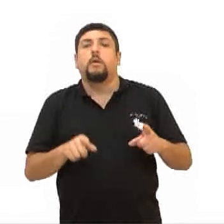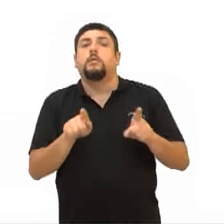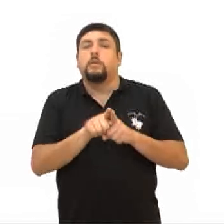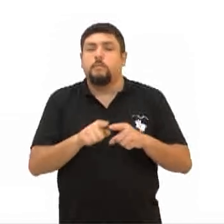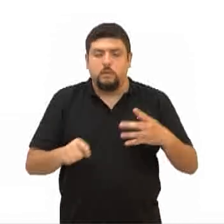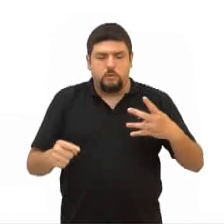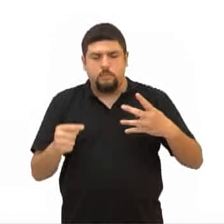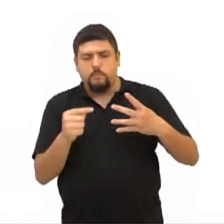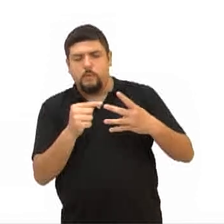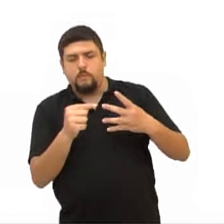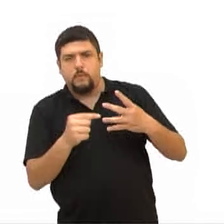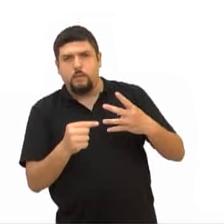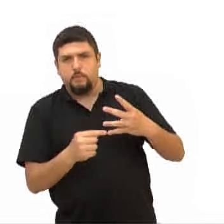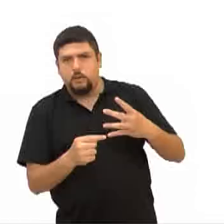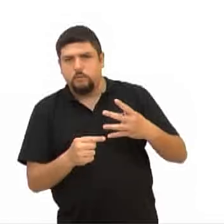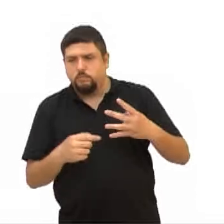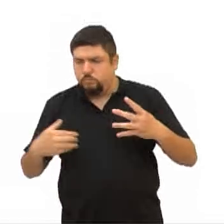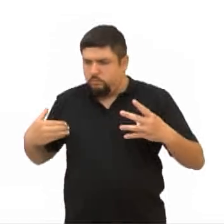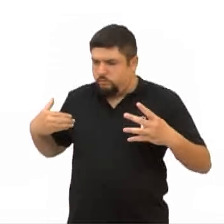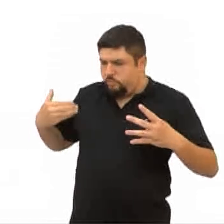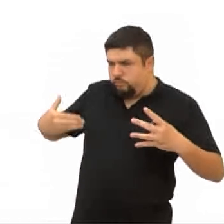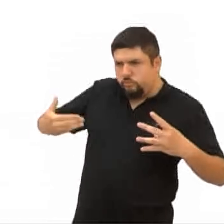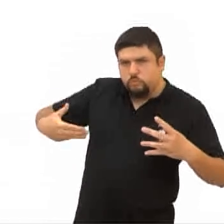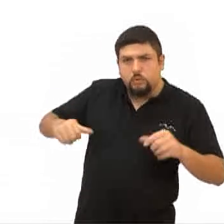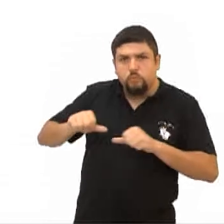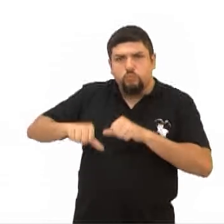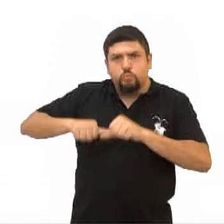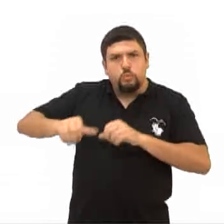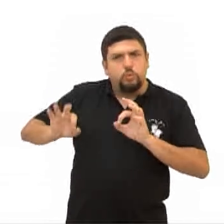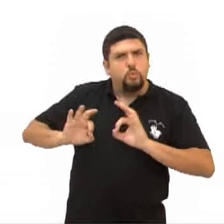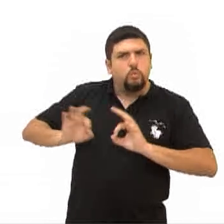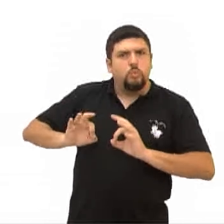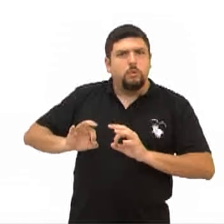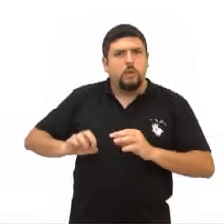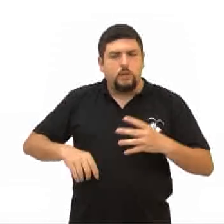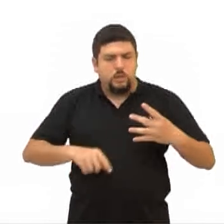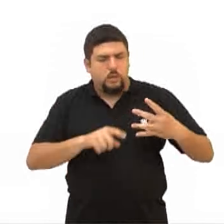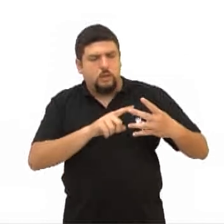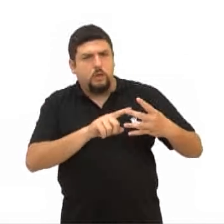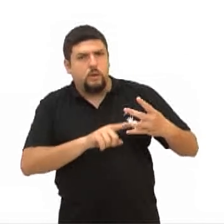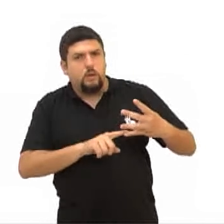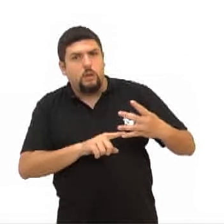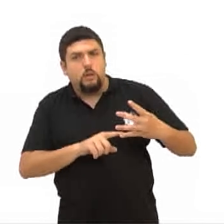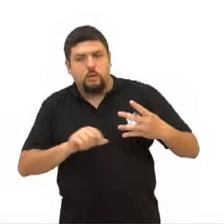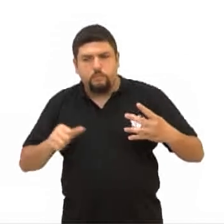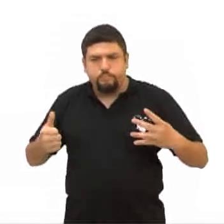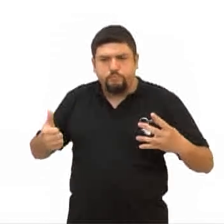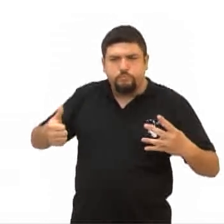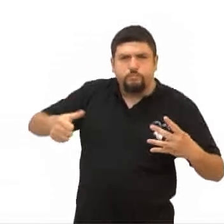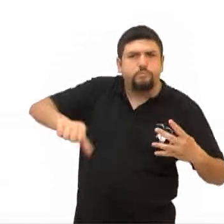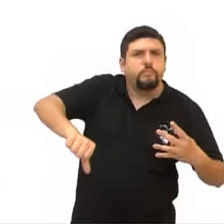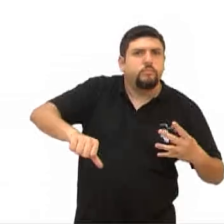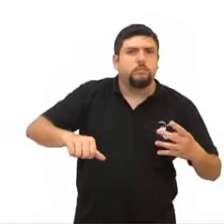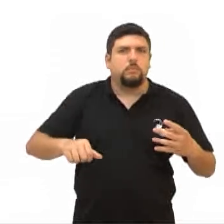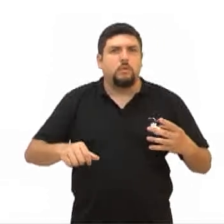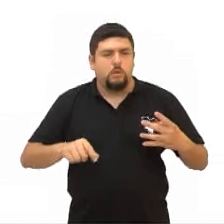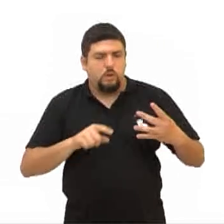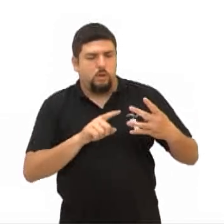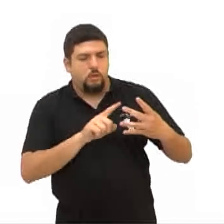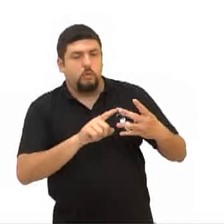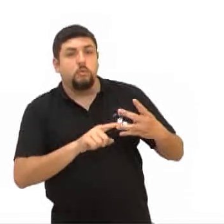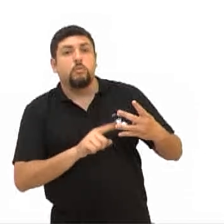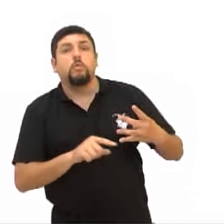3 não foram modificados nesses 2 anos, as coisas pioraram. Os outros